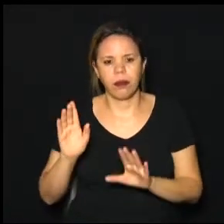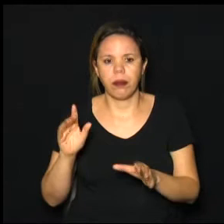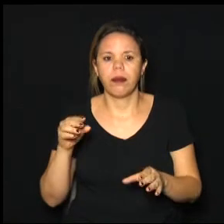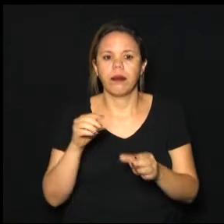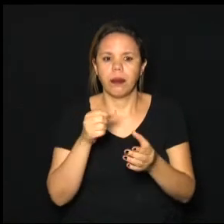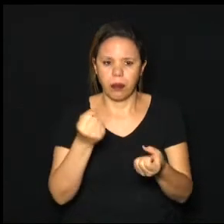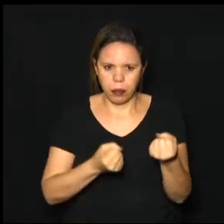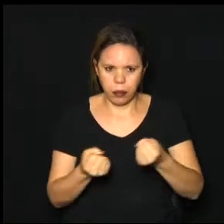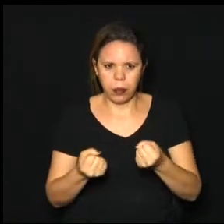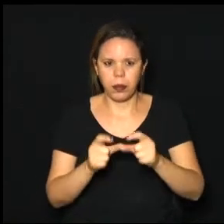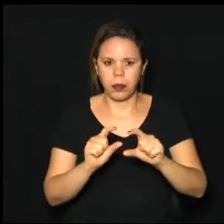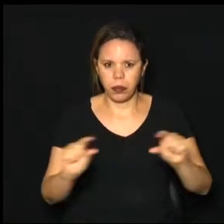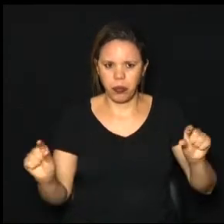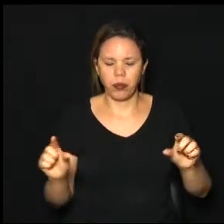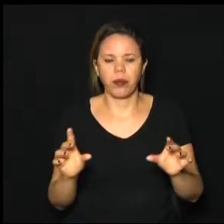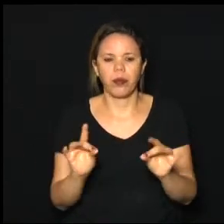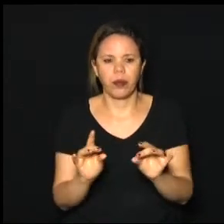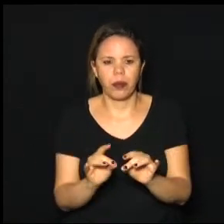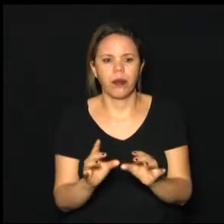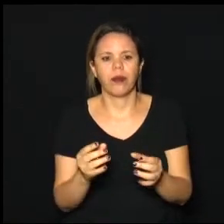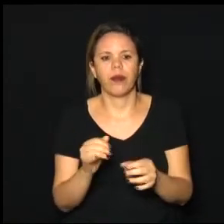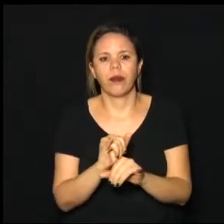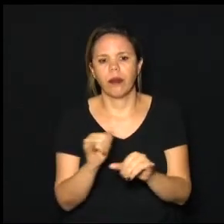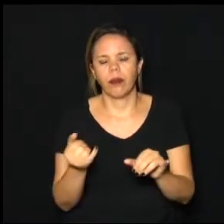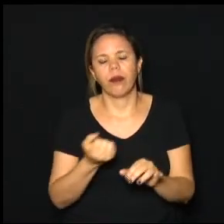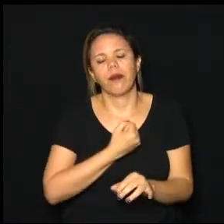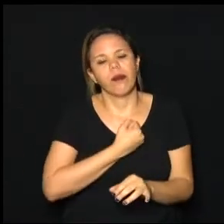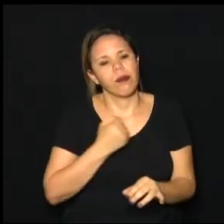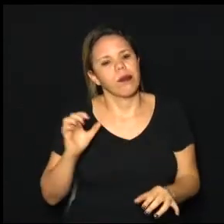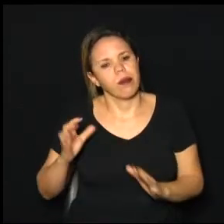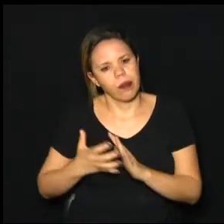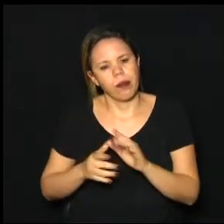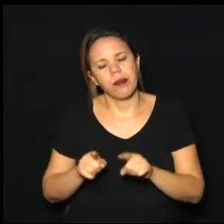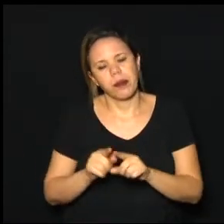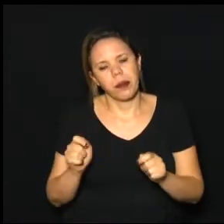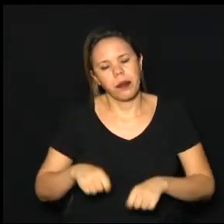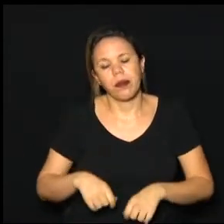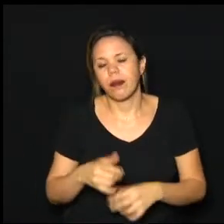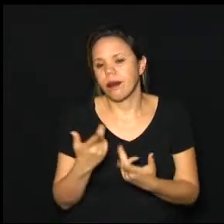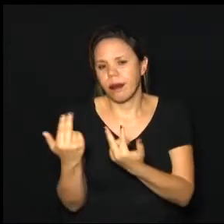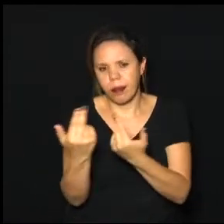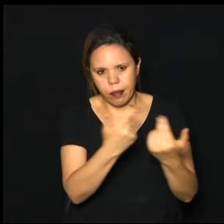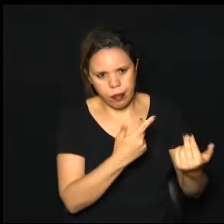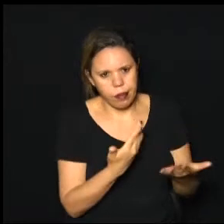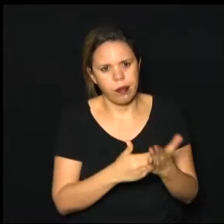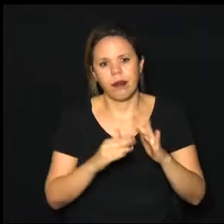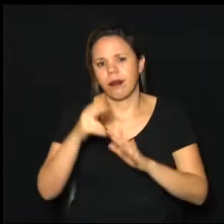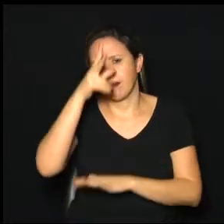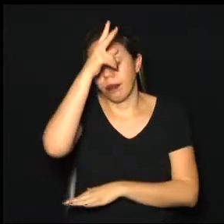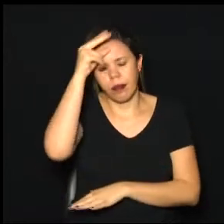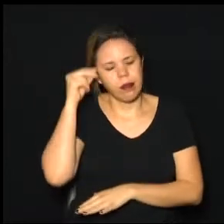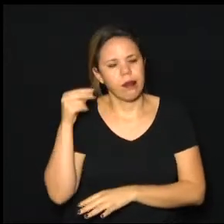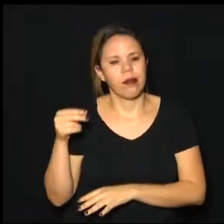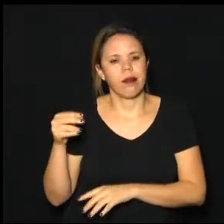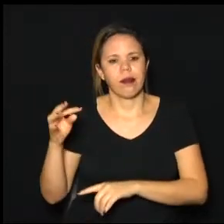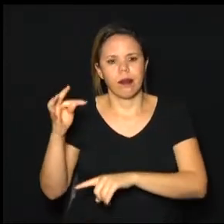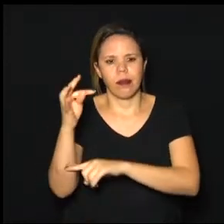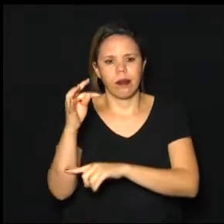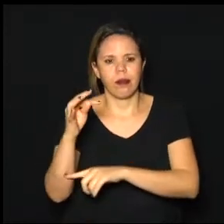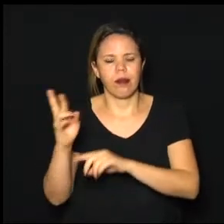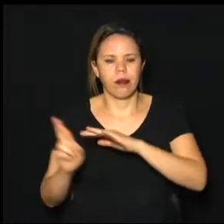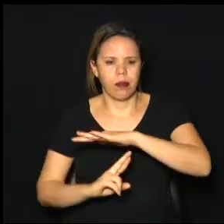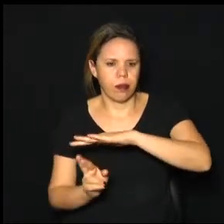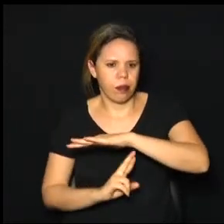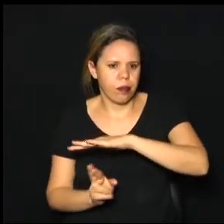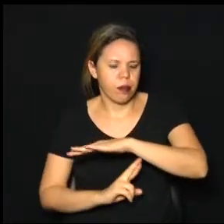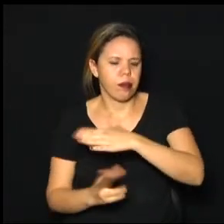nenhum. Essa mesma vedação vale para as escolas públicas, vale para os terminais rodoviários, os